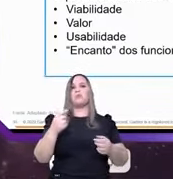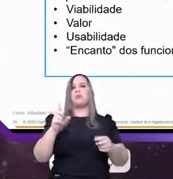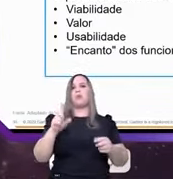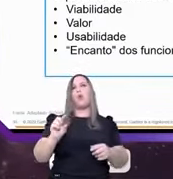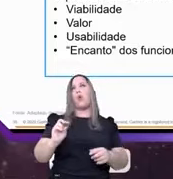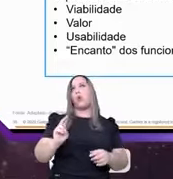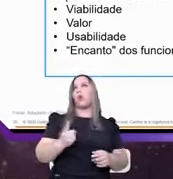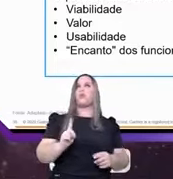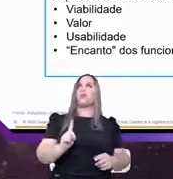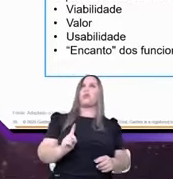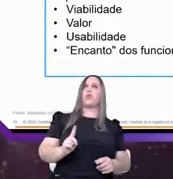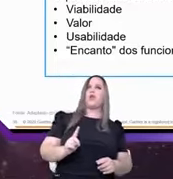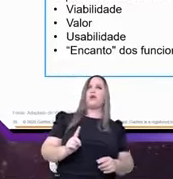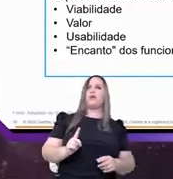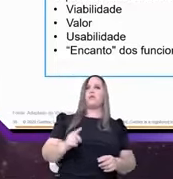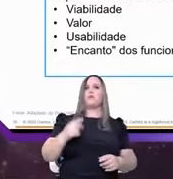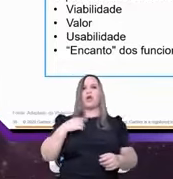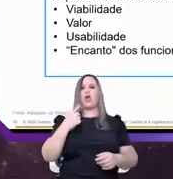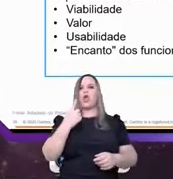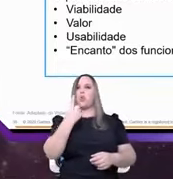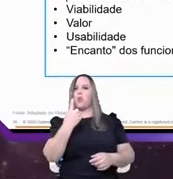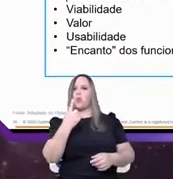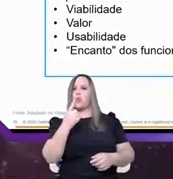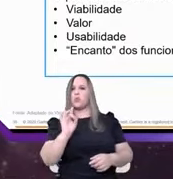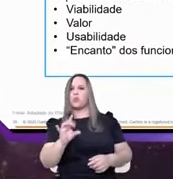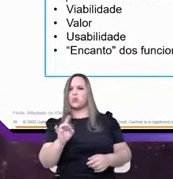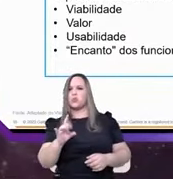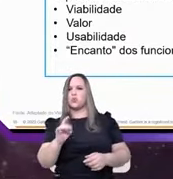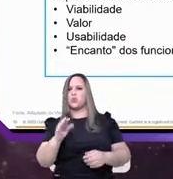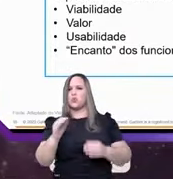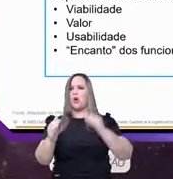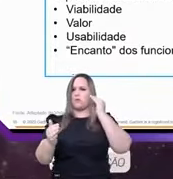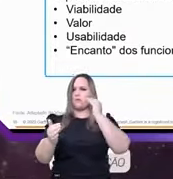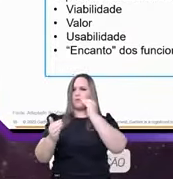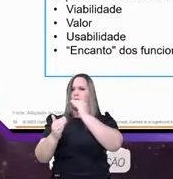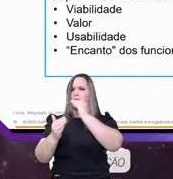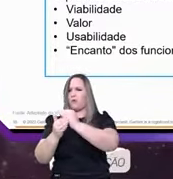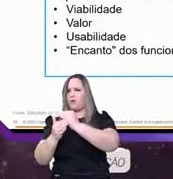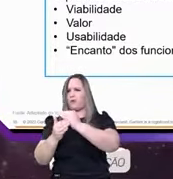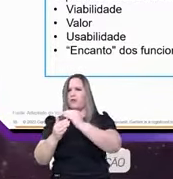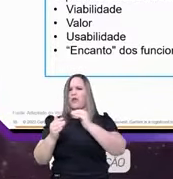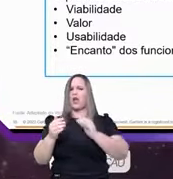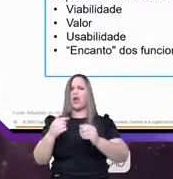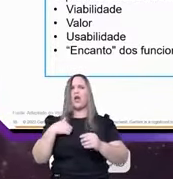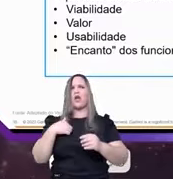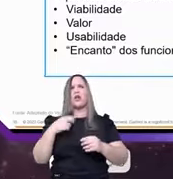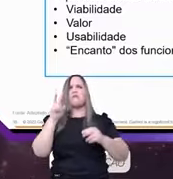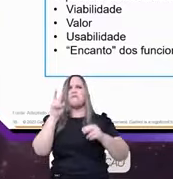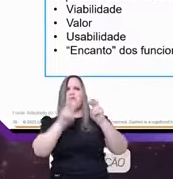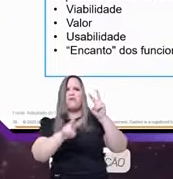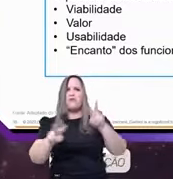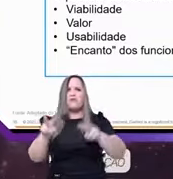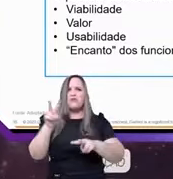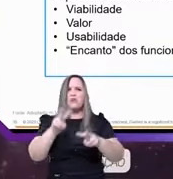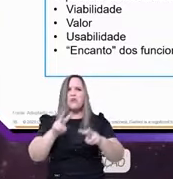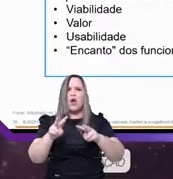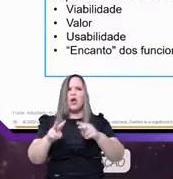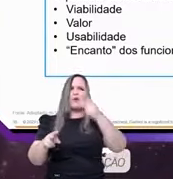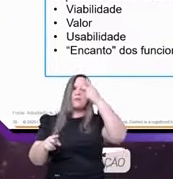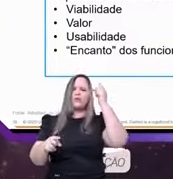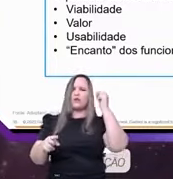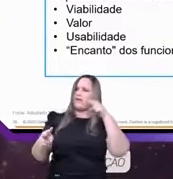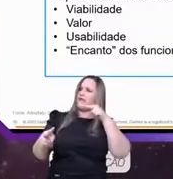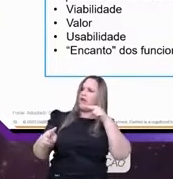não? Lança um produto... Se o produto está confiável, atende os critérios de valor, de estabilidade, visibilidade e encanta os funcionários,